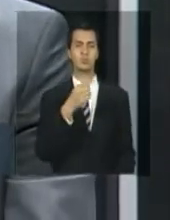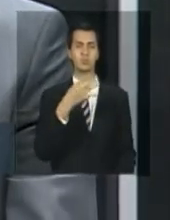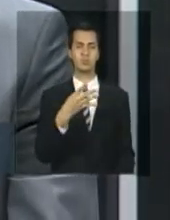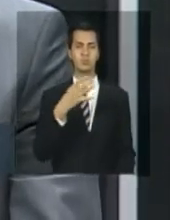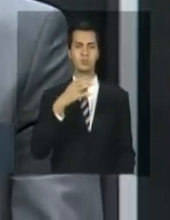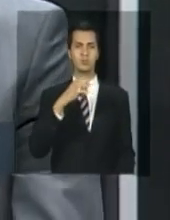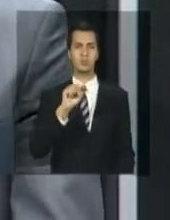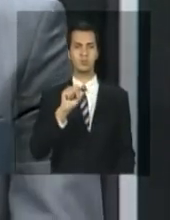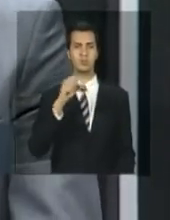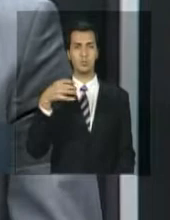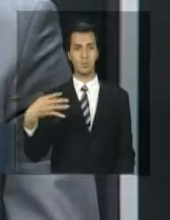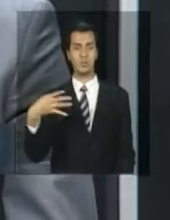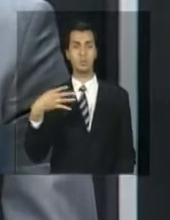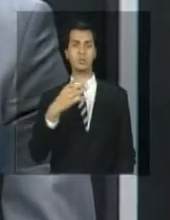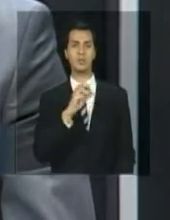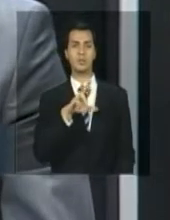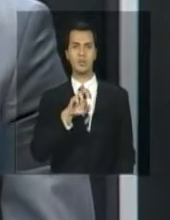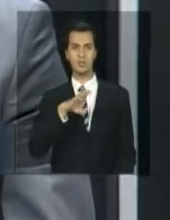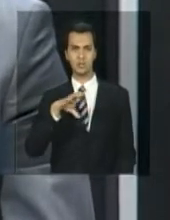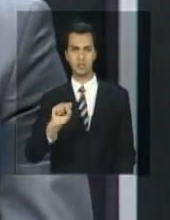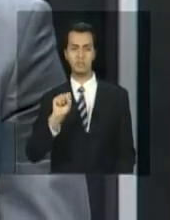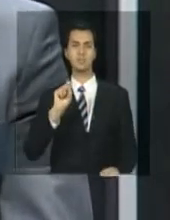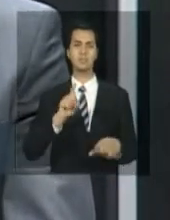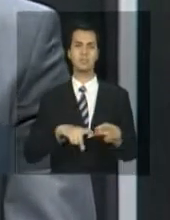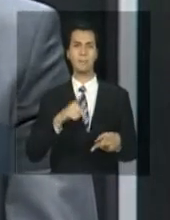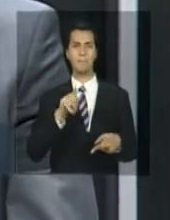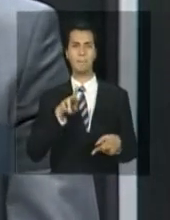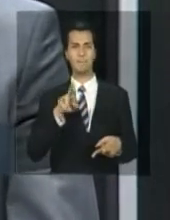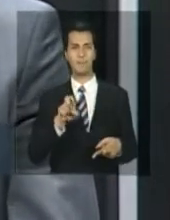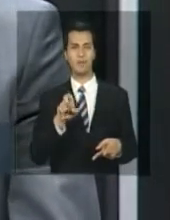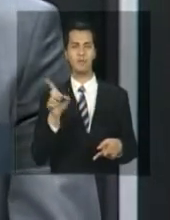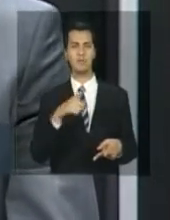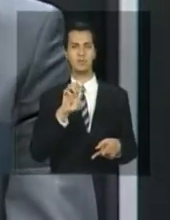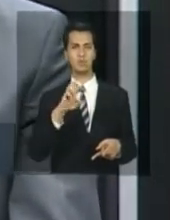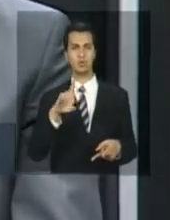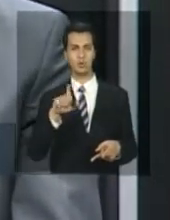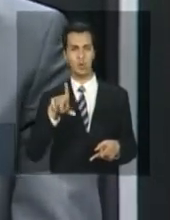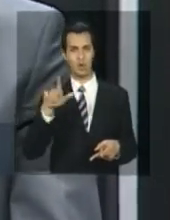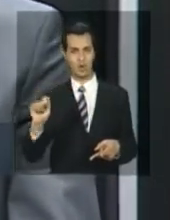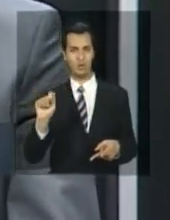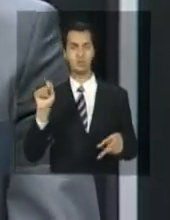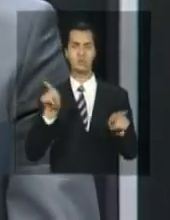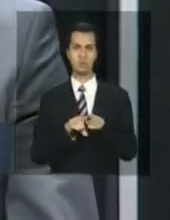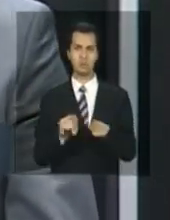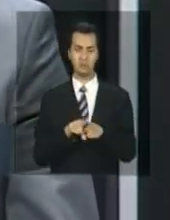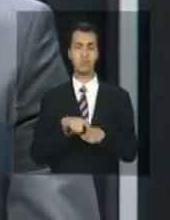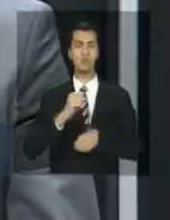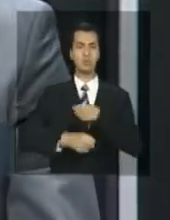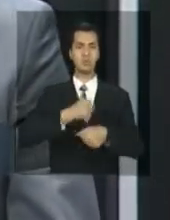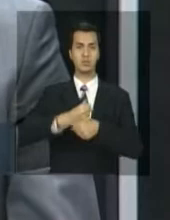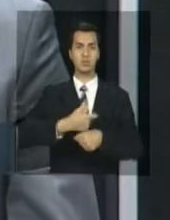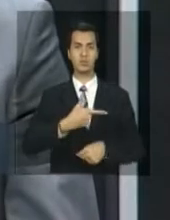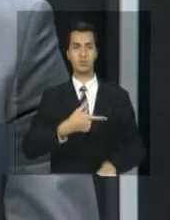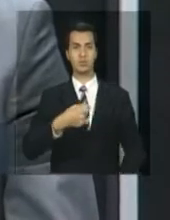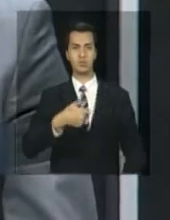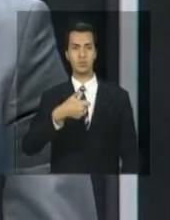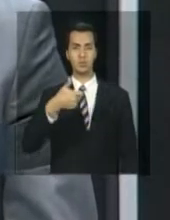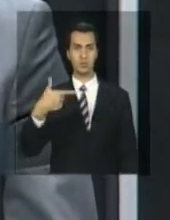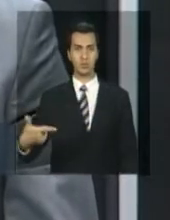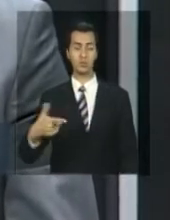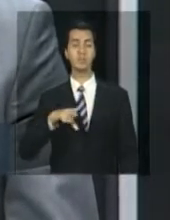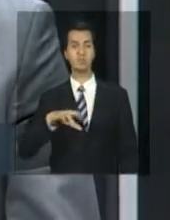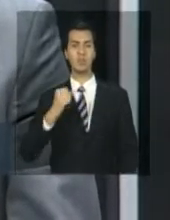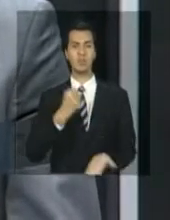1.484 creches e pré-escolas para todo o Brasil e em 2012 serão contratadas